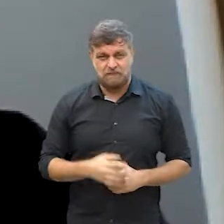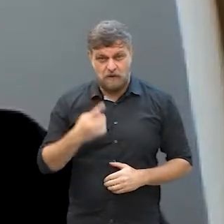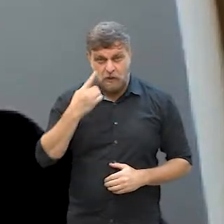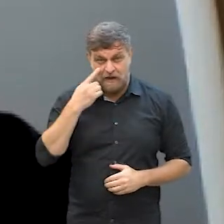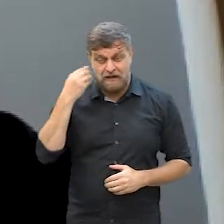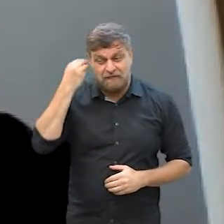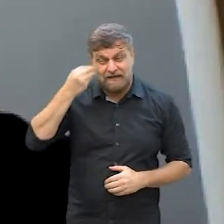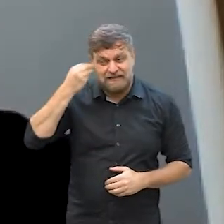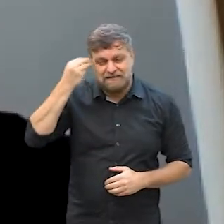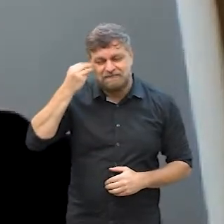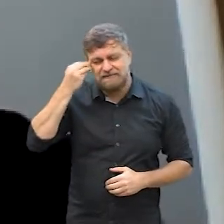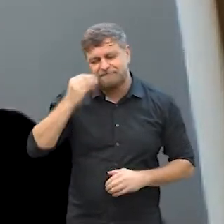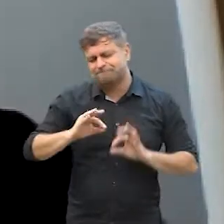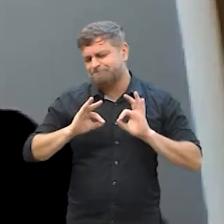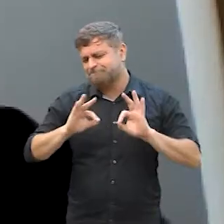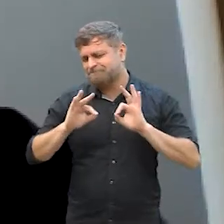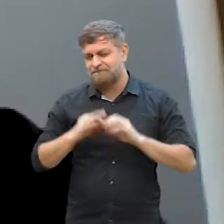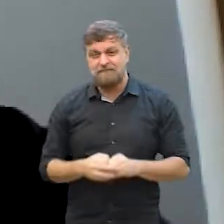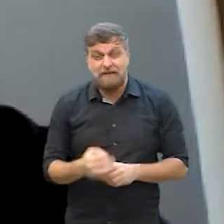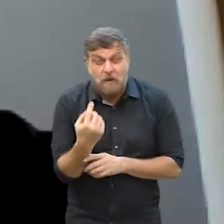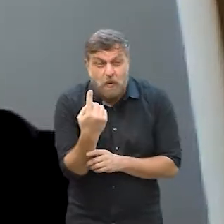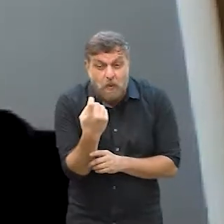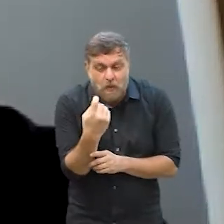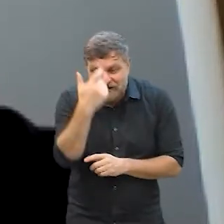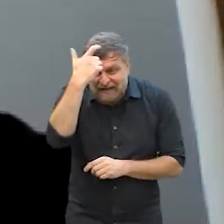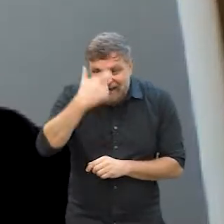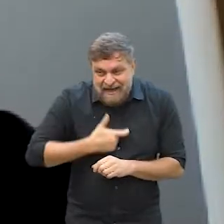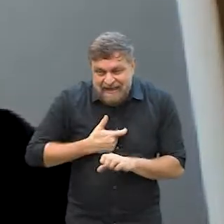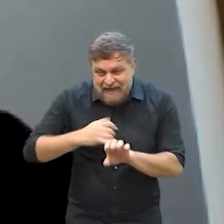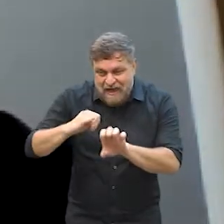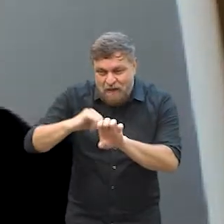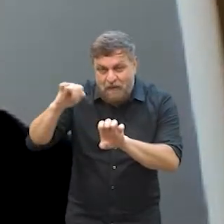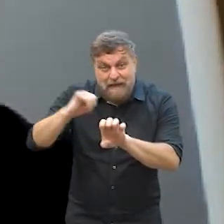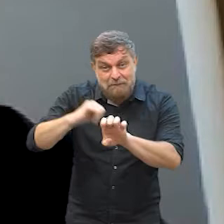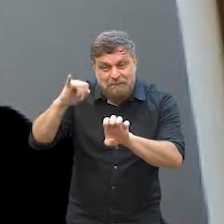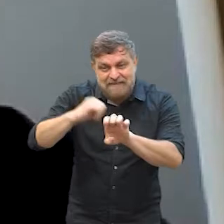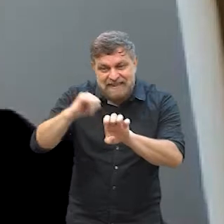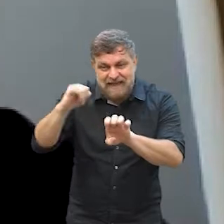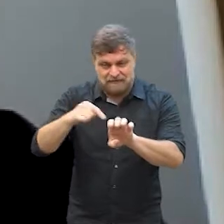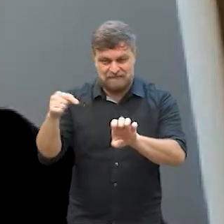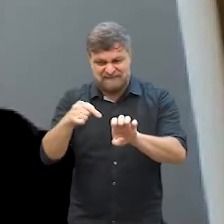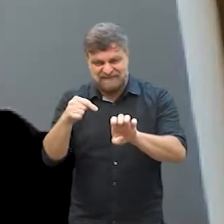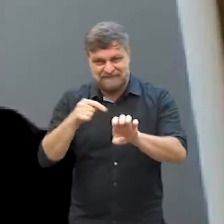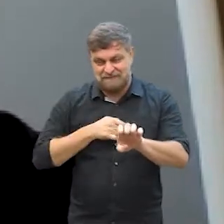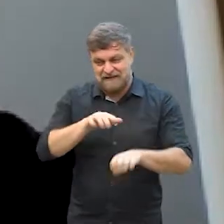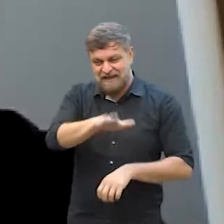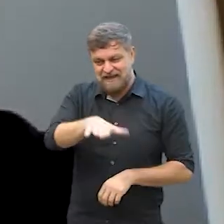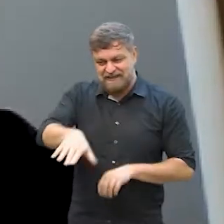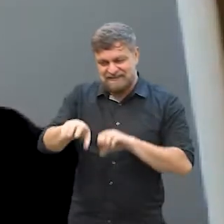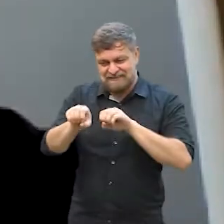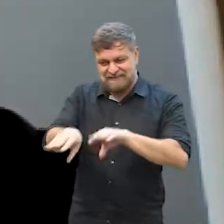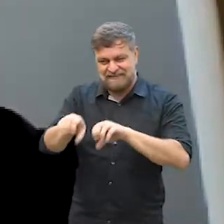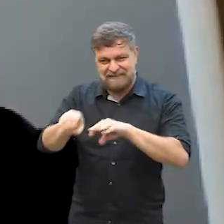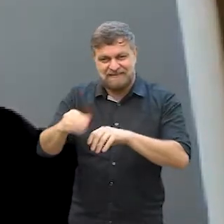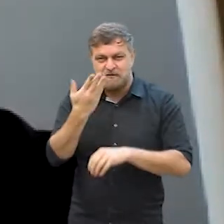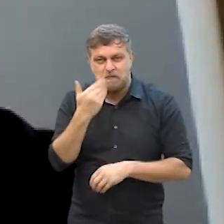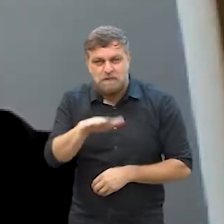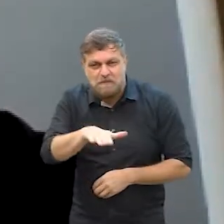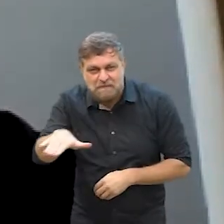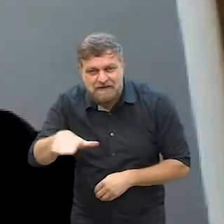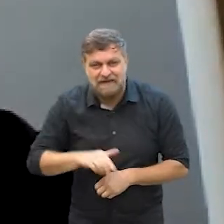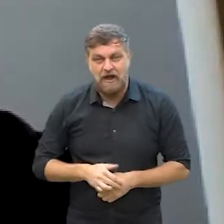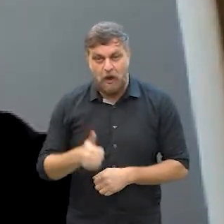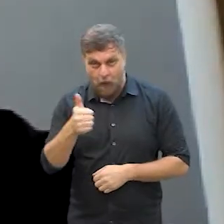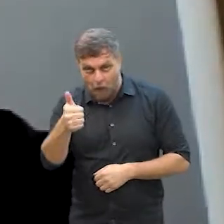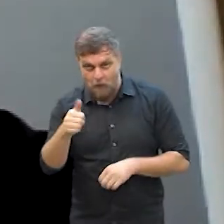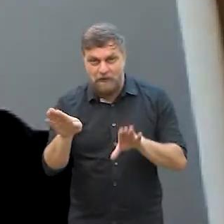Olha, é uma experiência única, assim, poder dar aula de empreendedorismo para a molecada, né, do Fundamental 1 e do